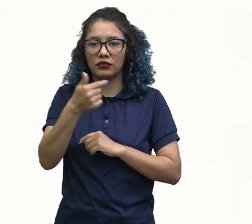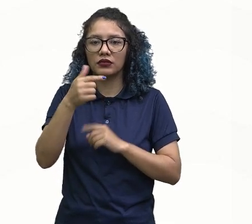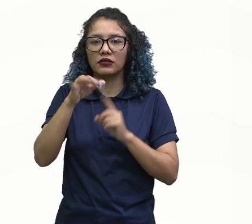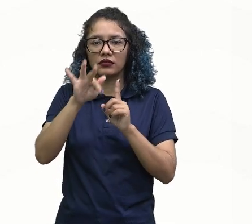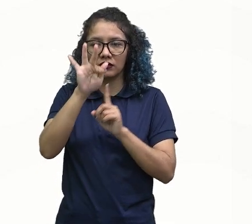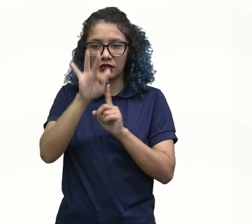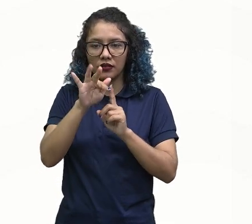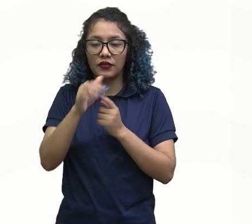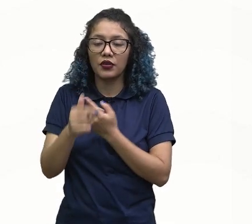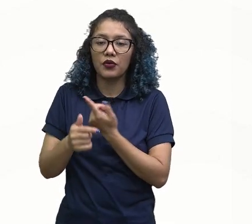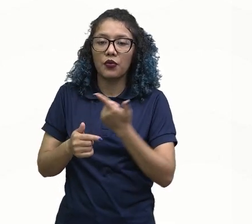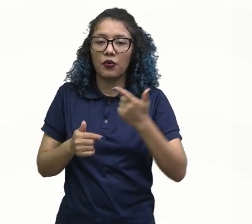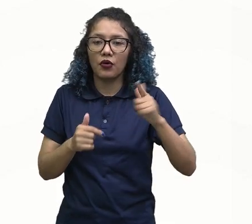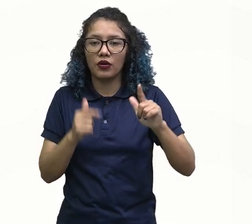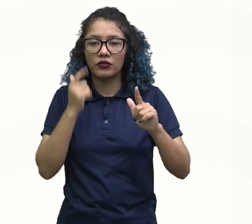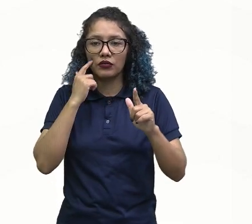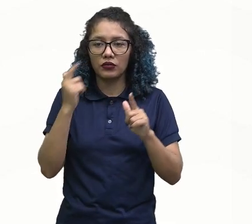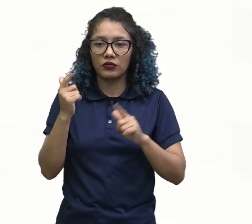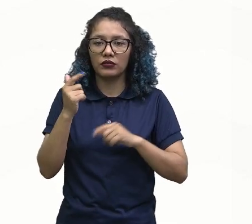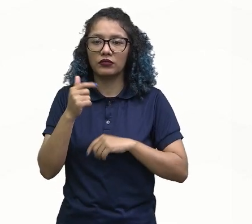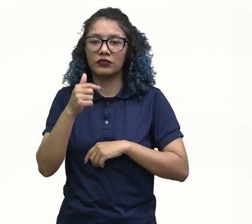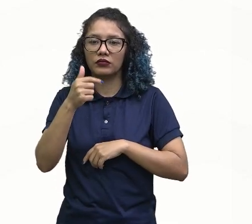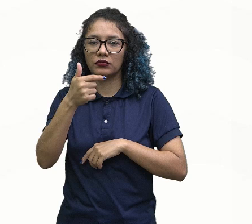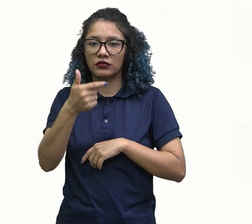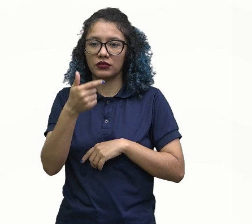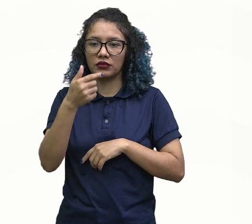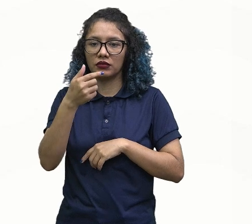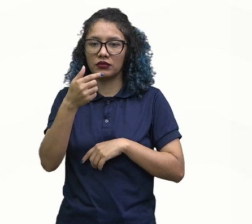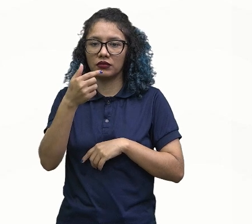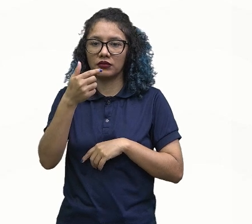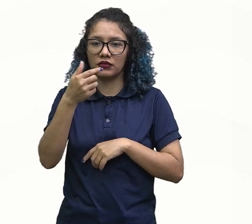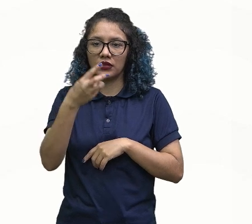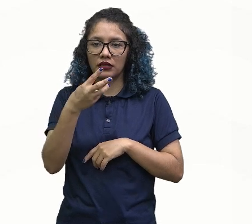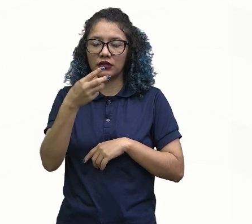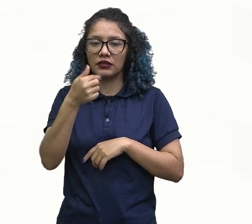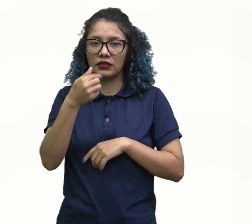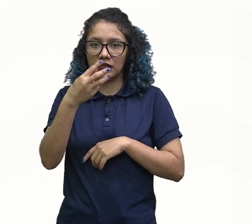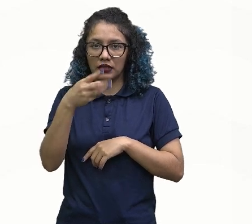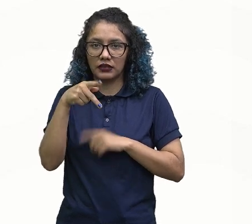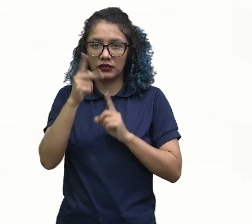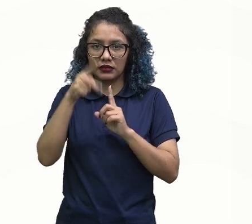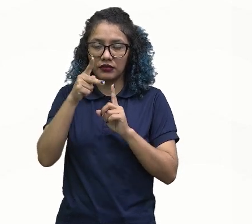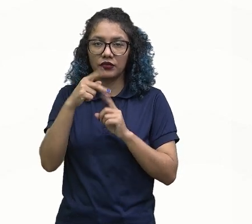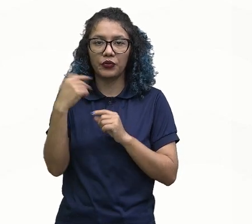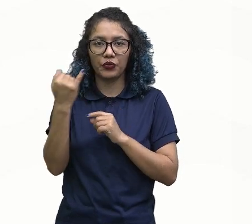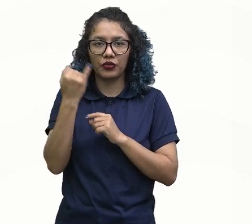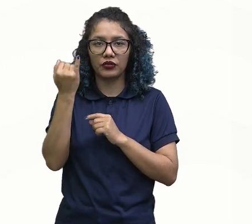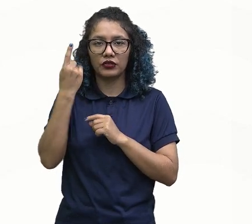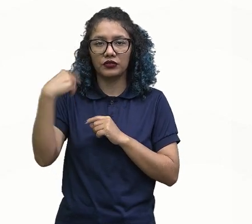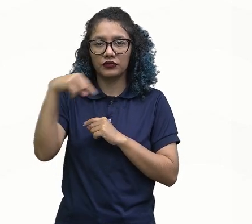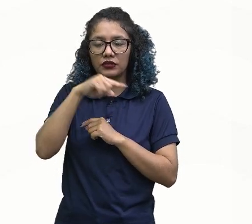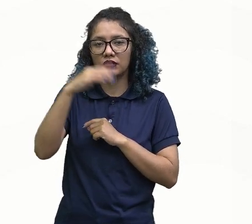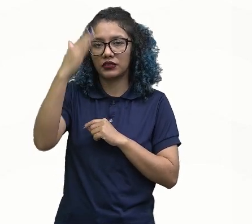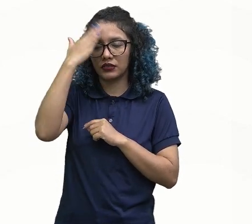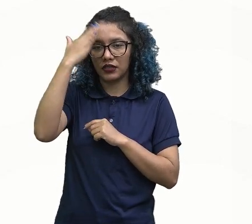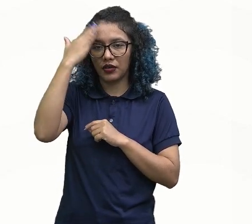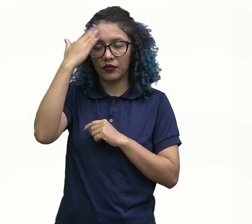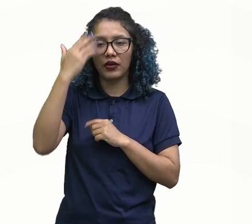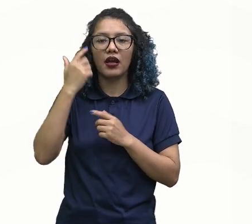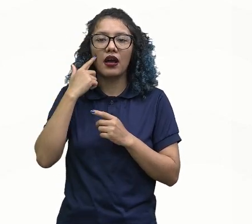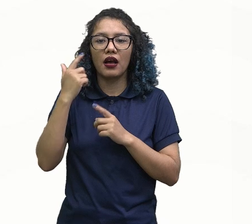Kelvins, tá? Então, é importante você lembrar disso. tá? Que as escalas elas vão ter esse